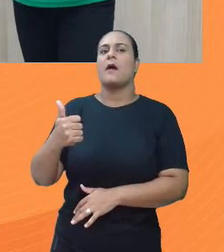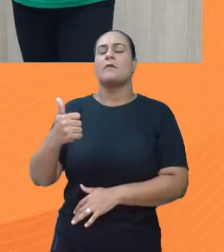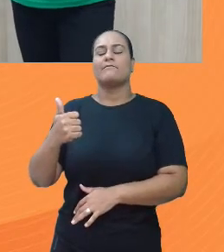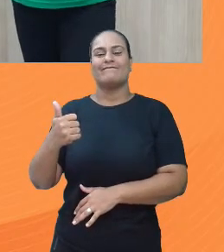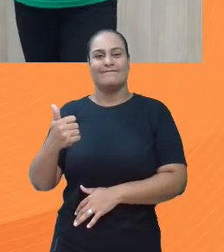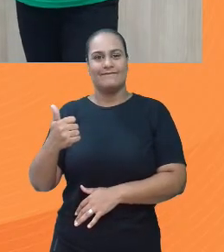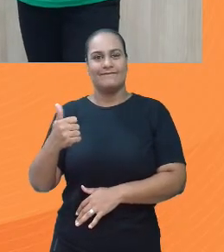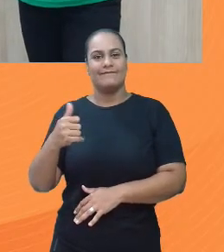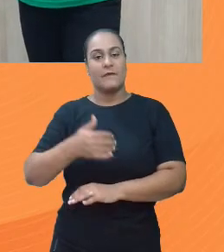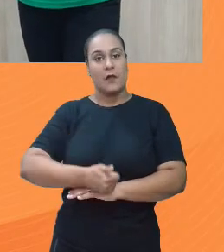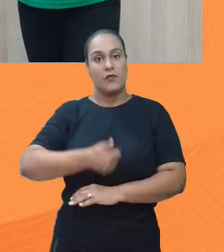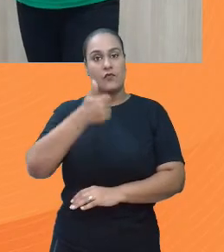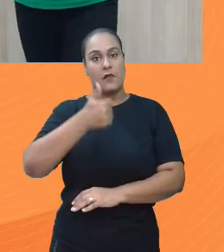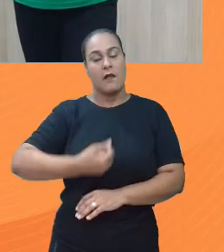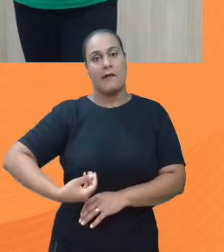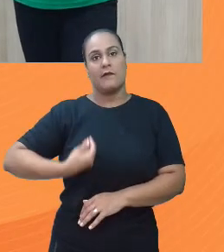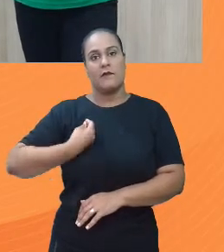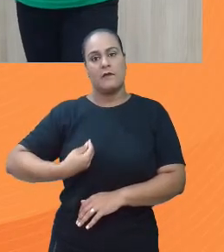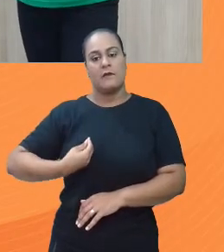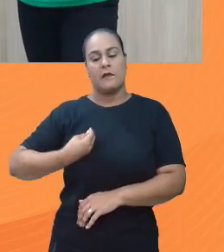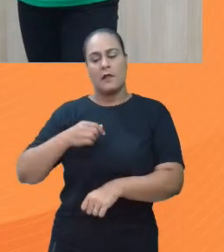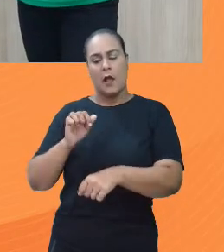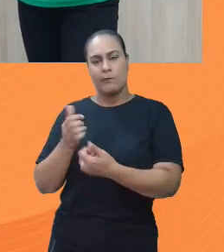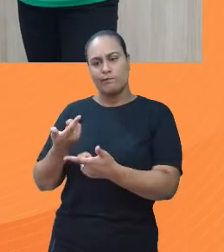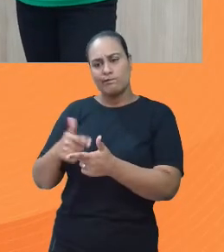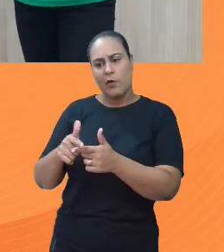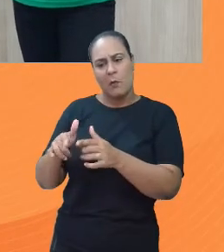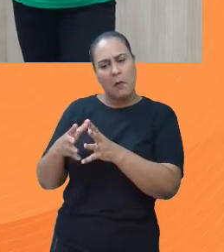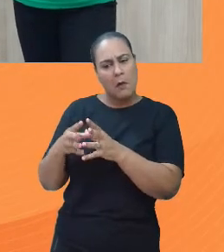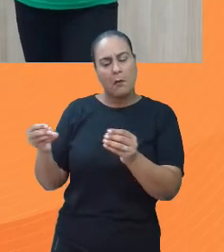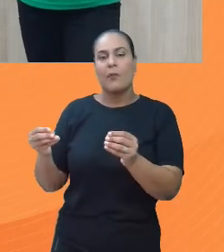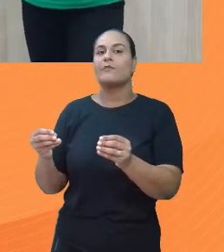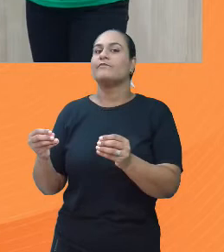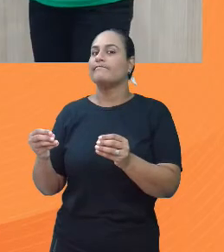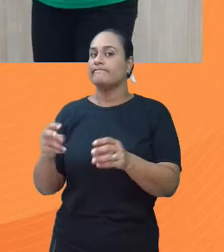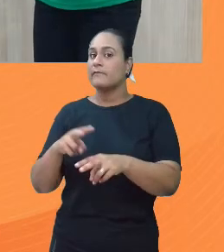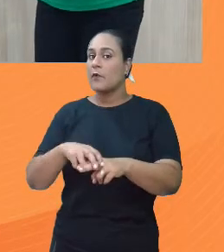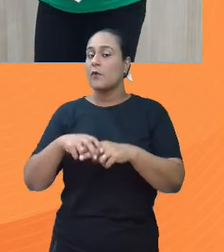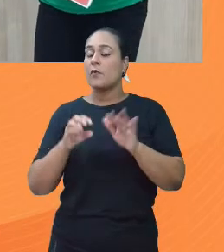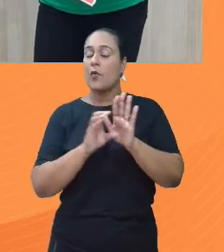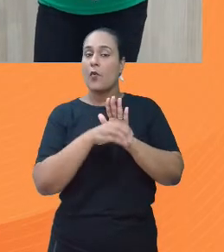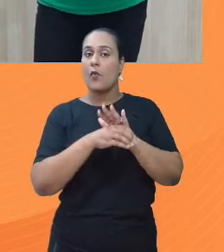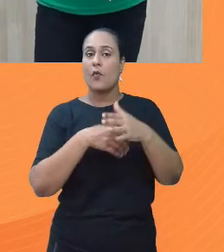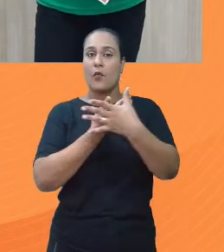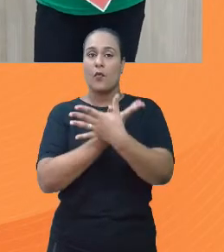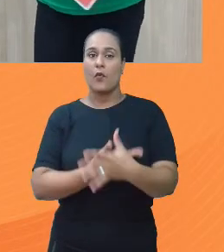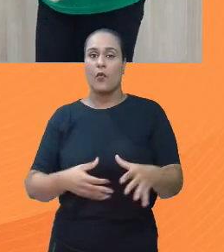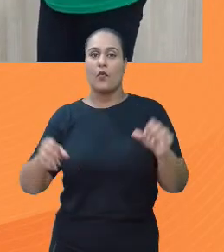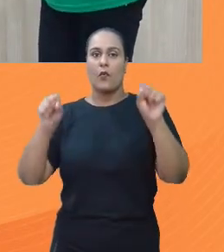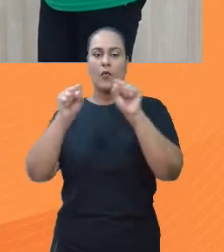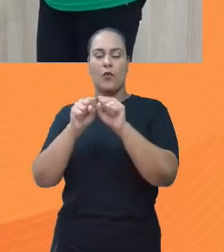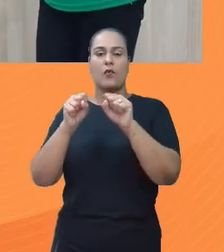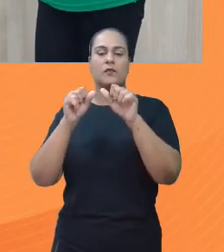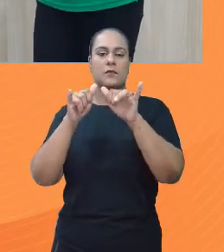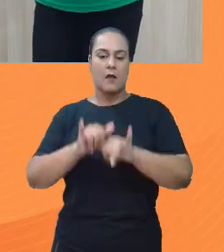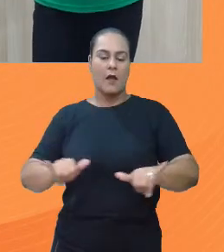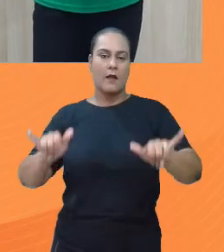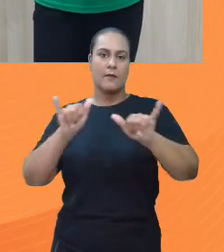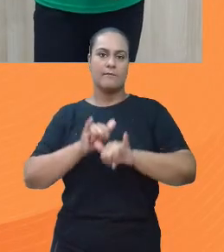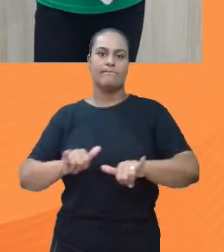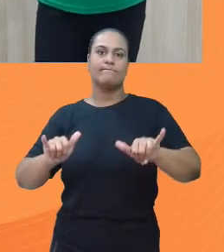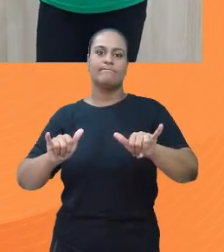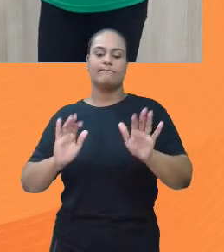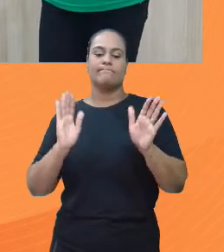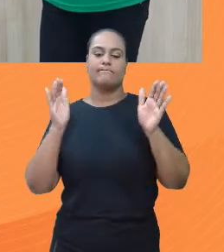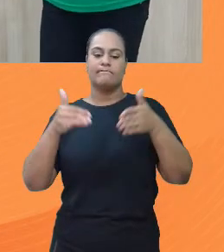de quê? De sanar um problema. Então, por isso que aquele conceito que a Organização Mundial de Saúde traz em relação à